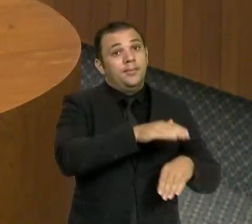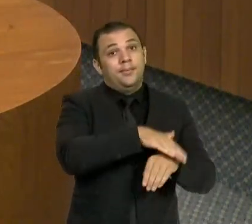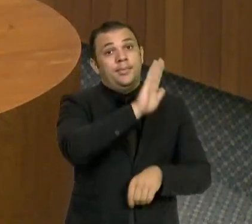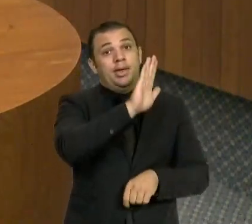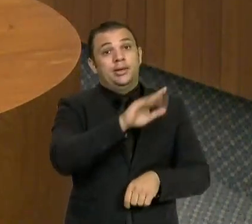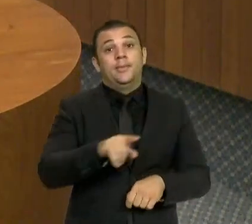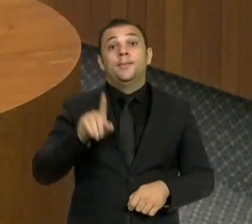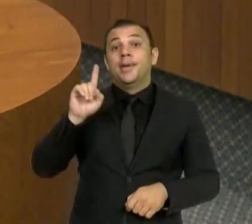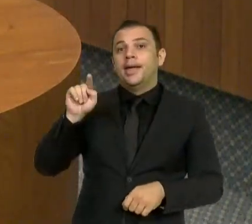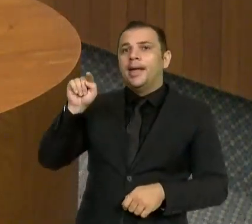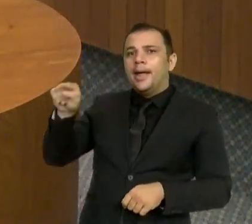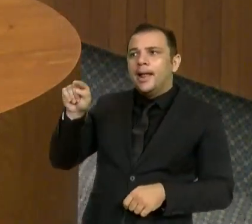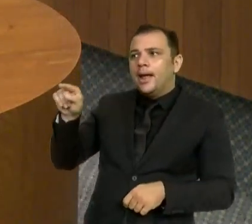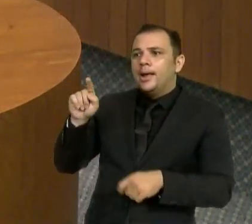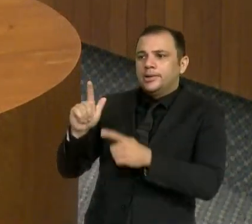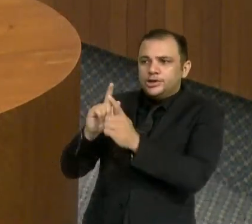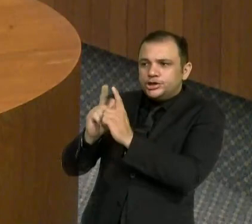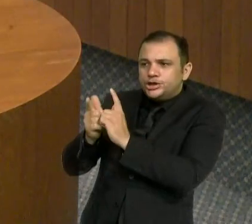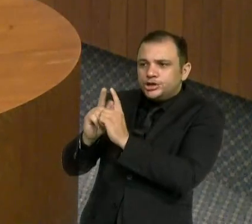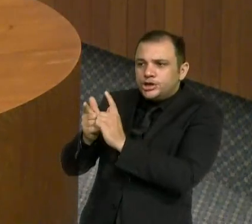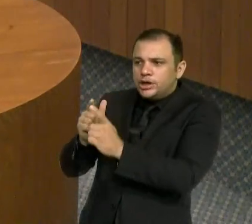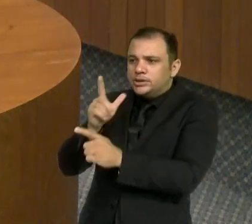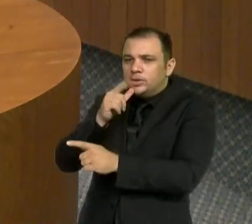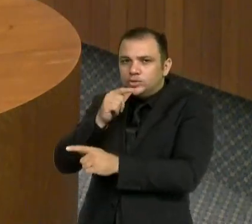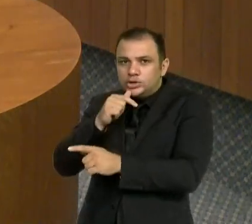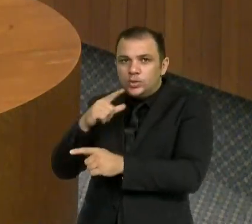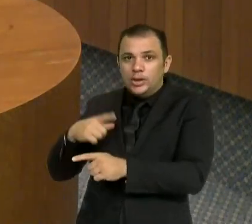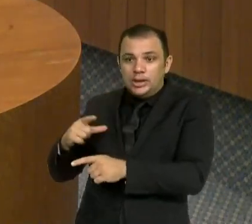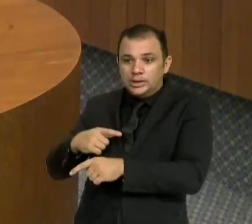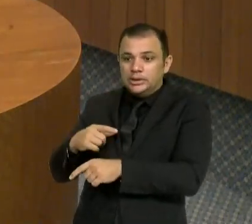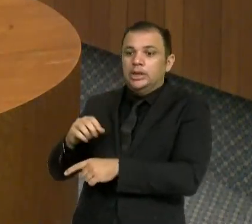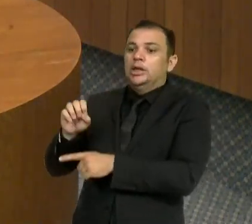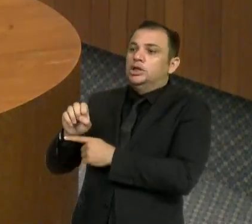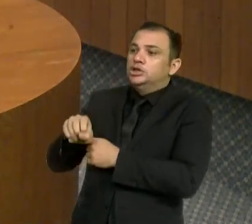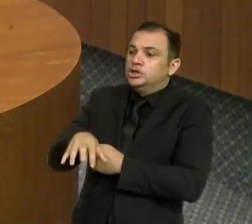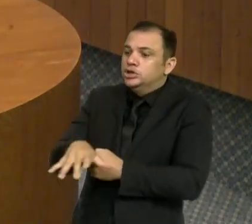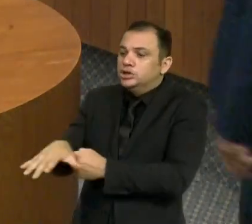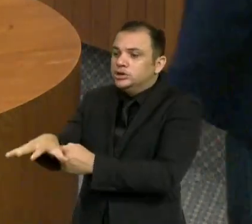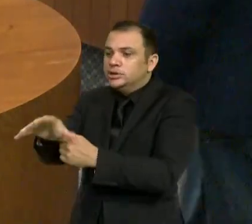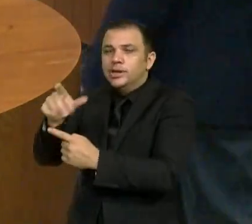irrigação, tem um volume de geração de riqueza muito maior do